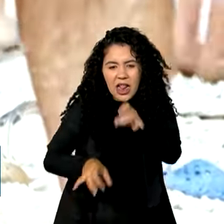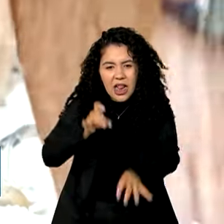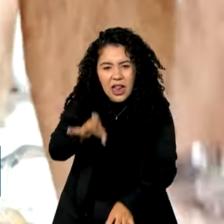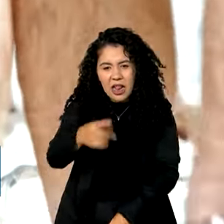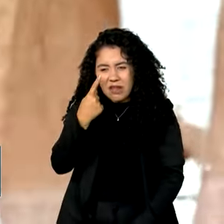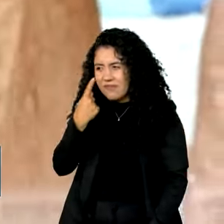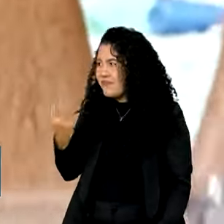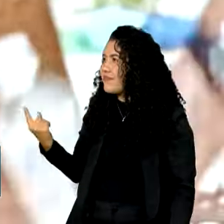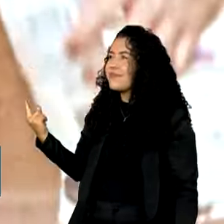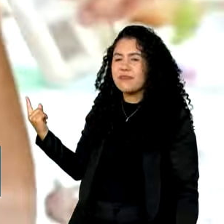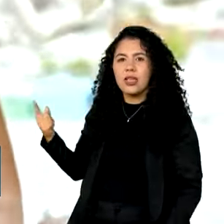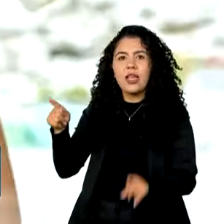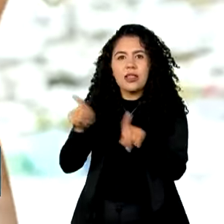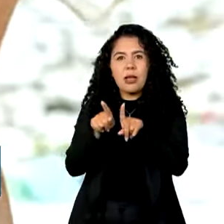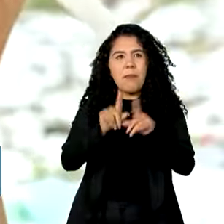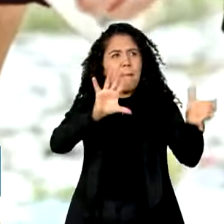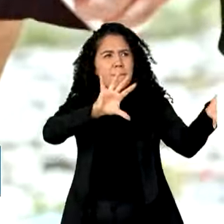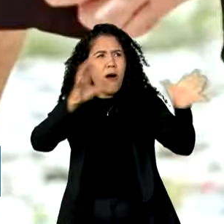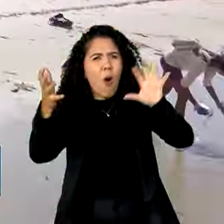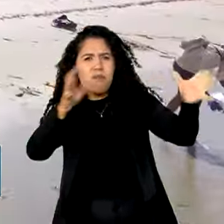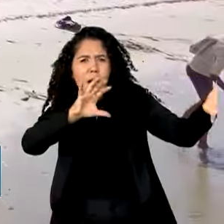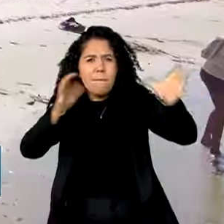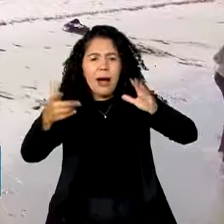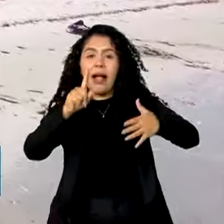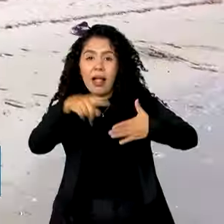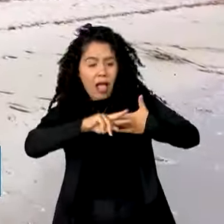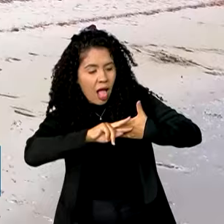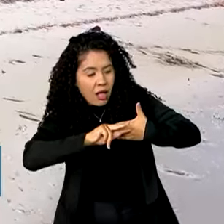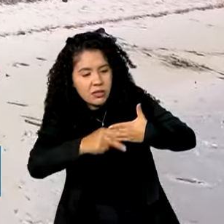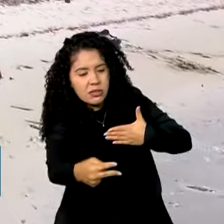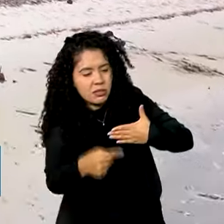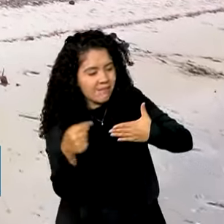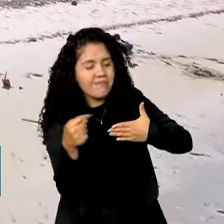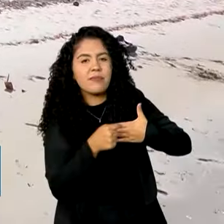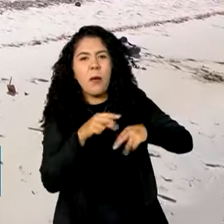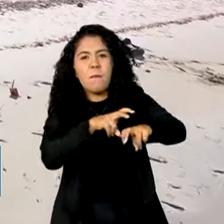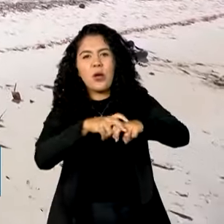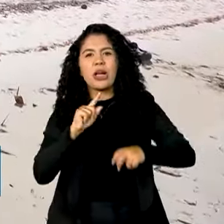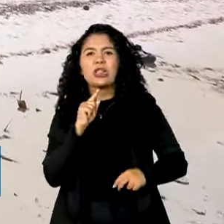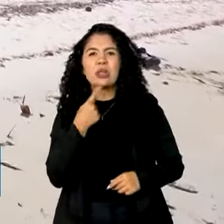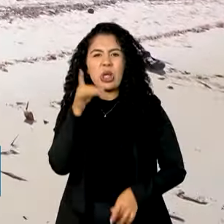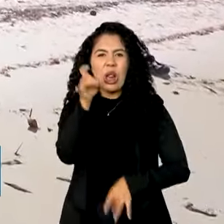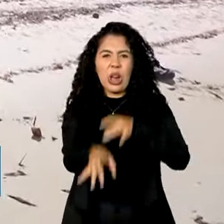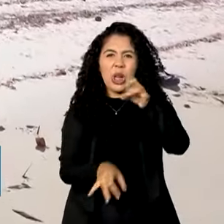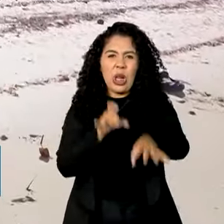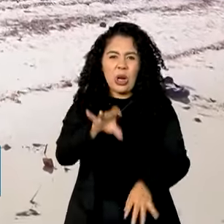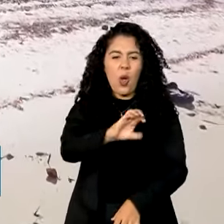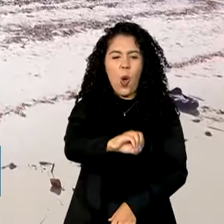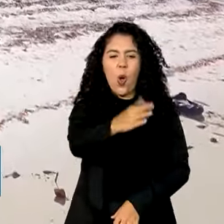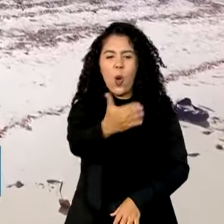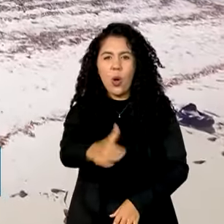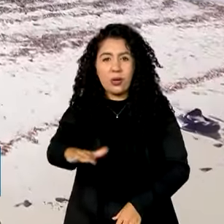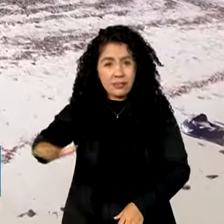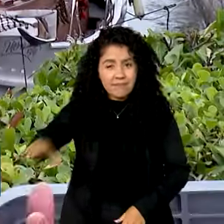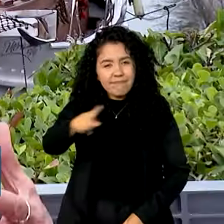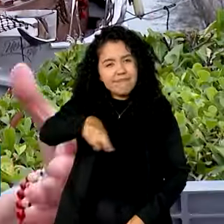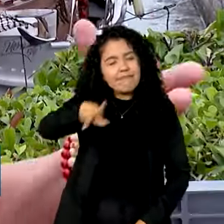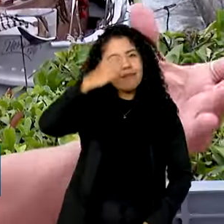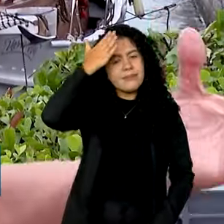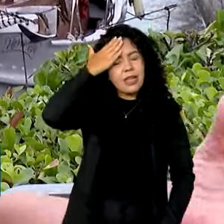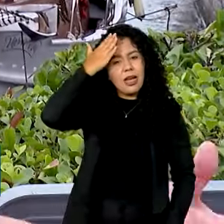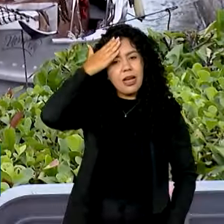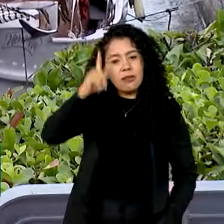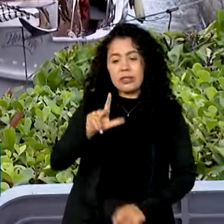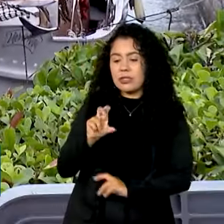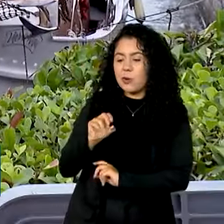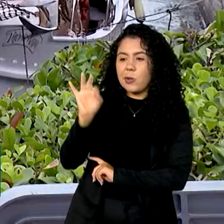e as mudanças climáticas, consequência direta dessa poluição dos oceanos. Como você sabe que